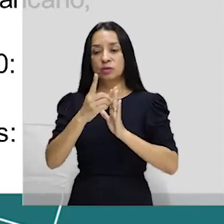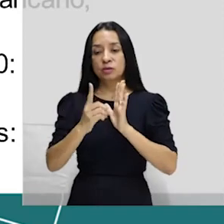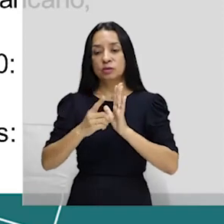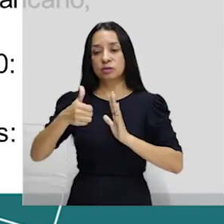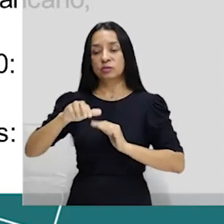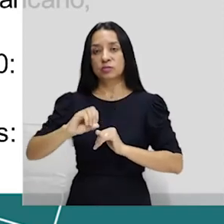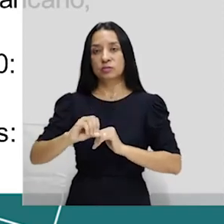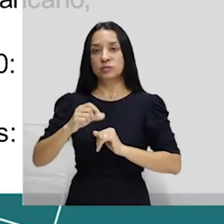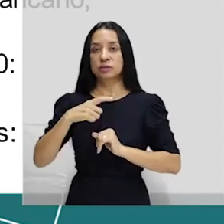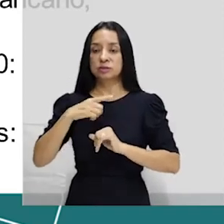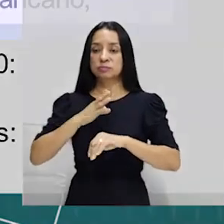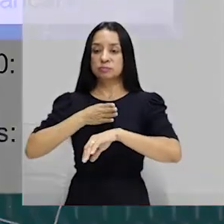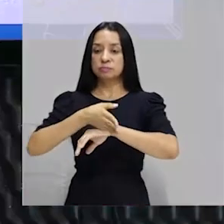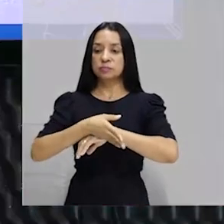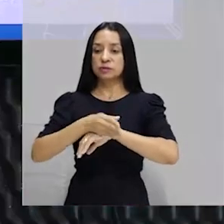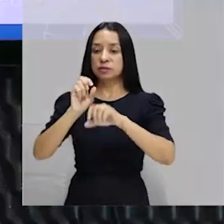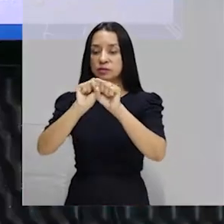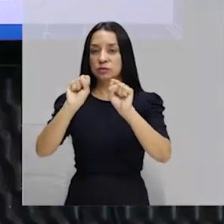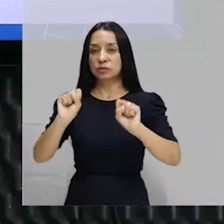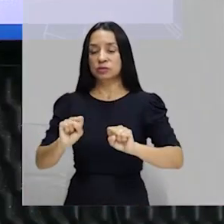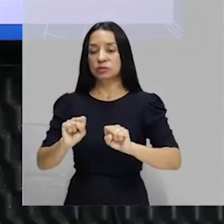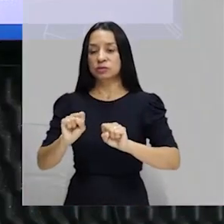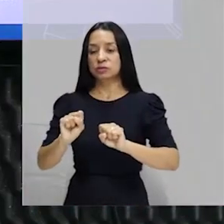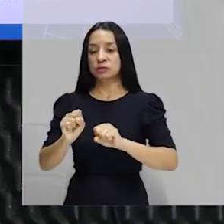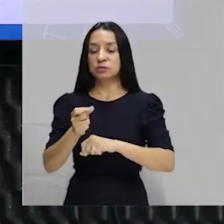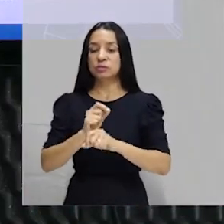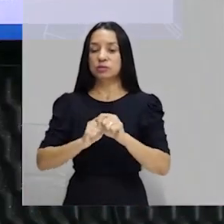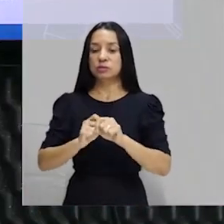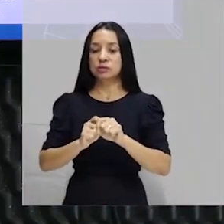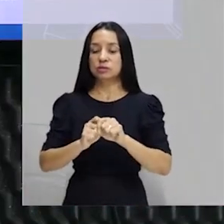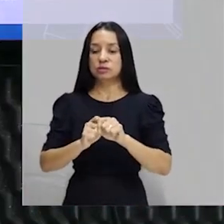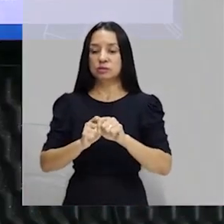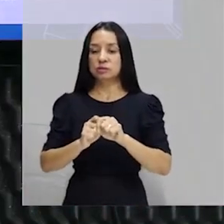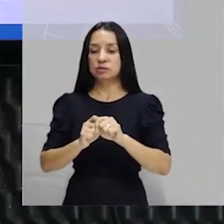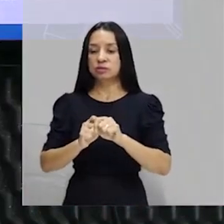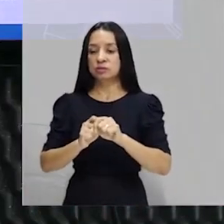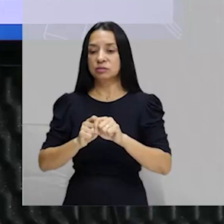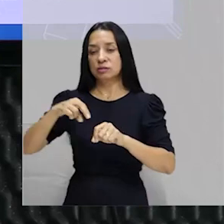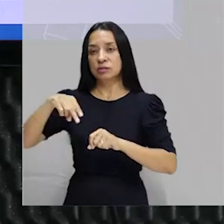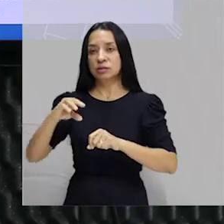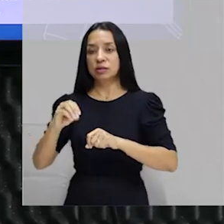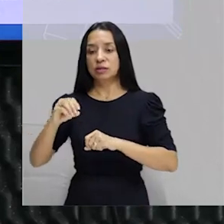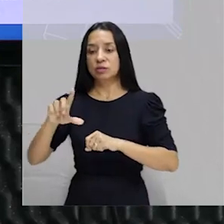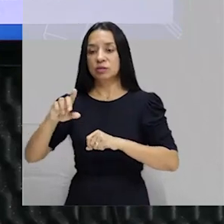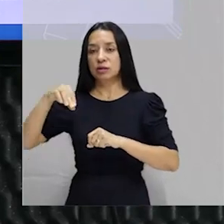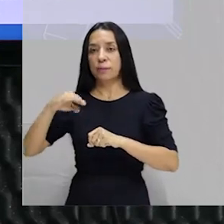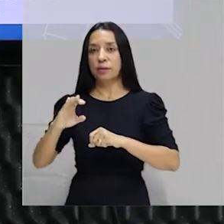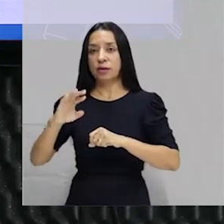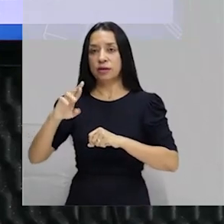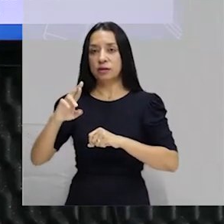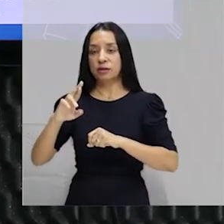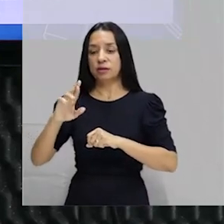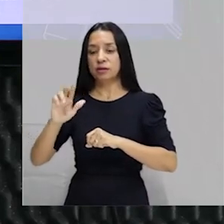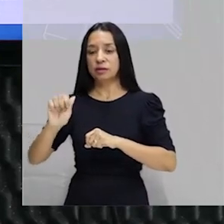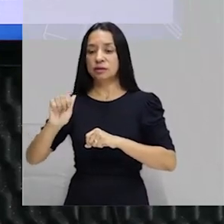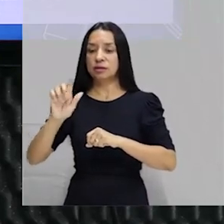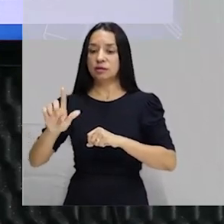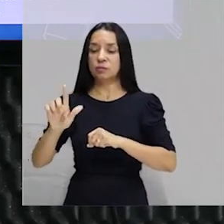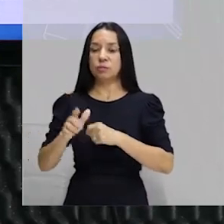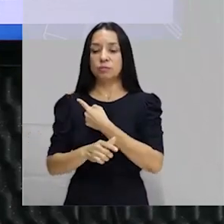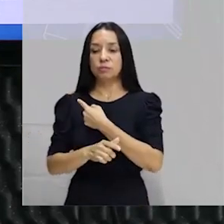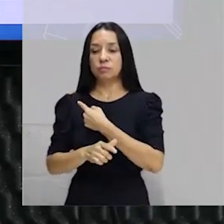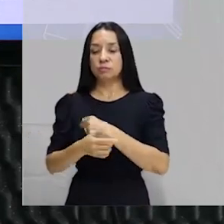capitalismo industrial, galera, tá certo? Que vai ser justamente do século XVIII até o século XX. Como eu te disse, a economia vai ser centrada